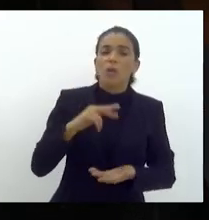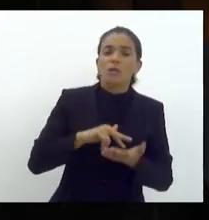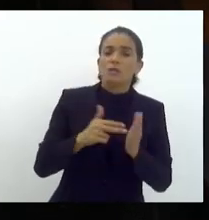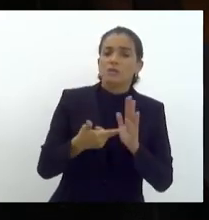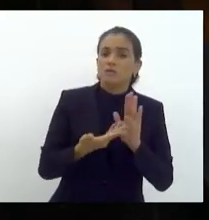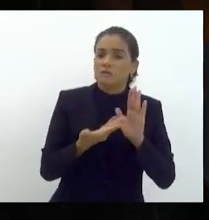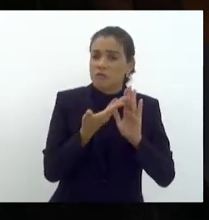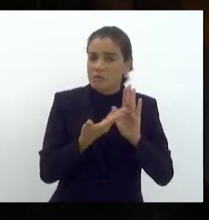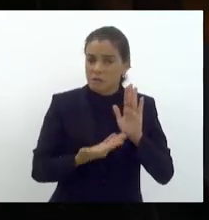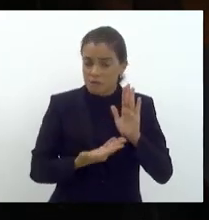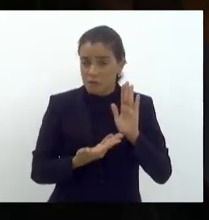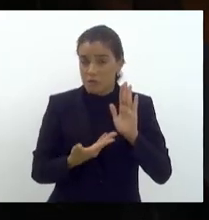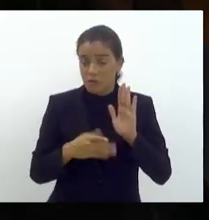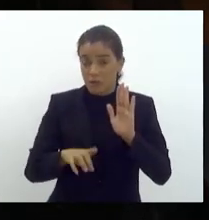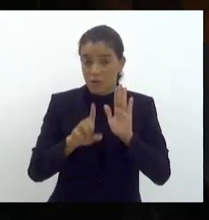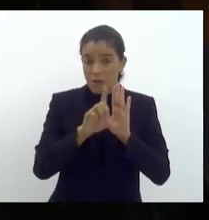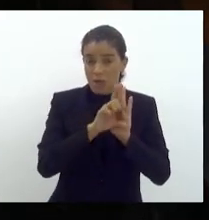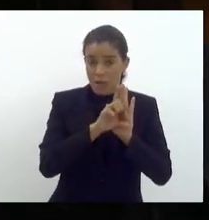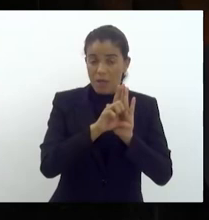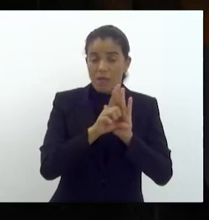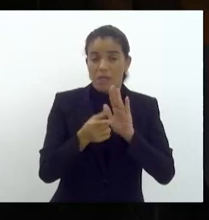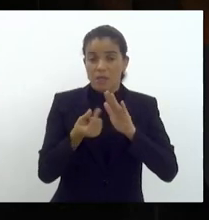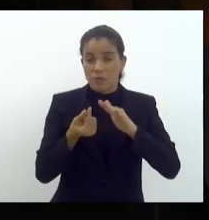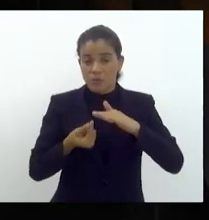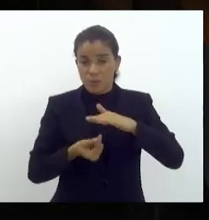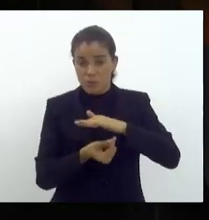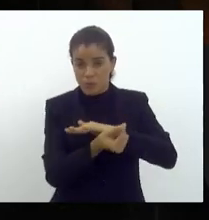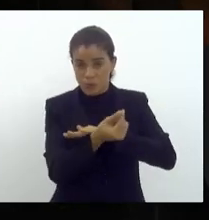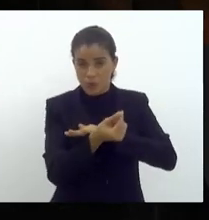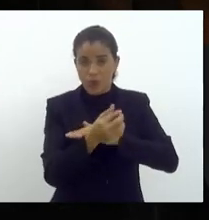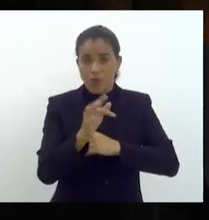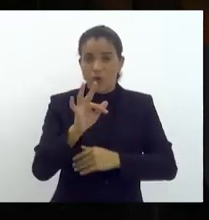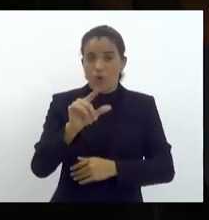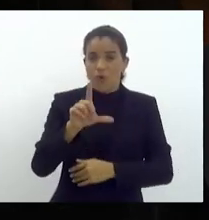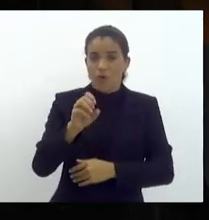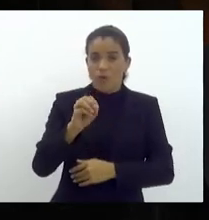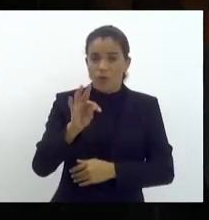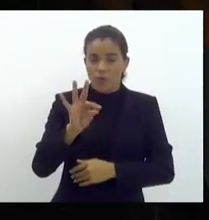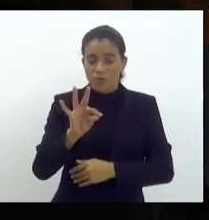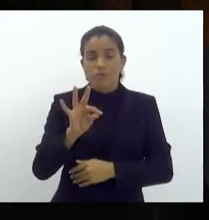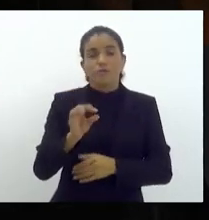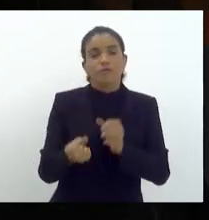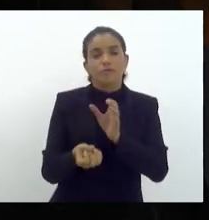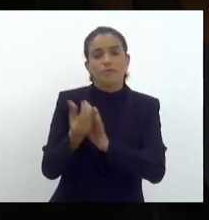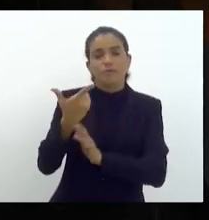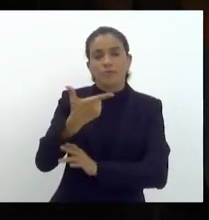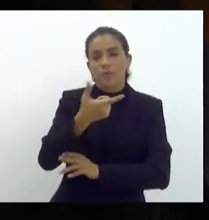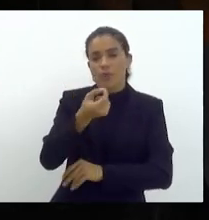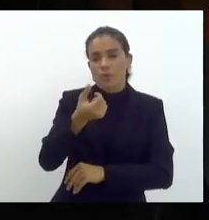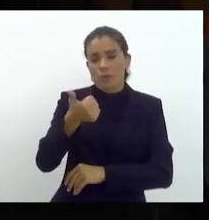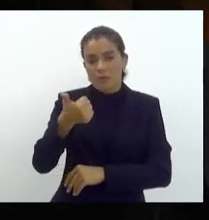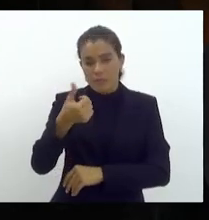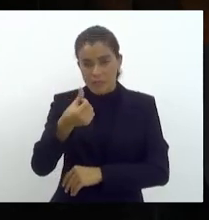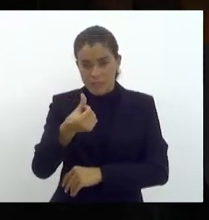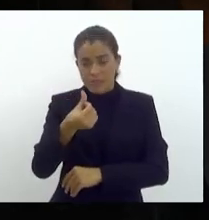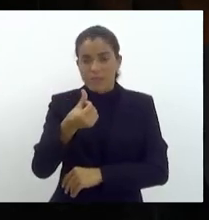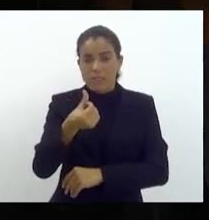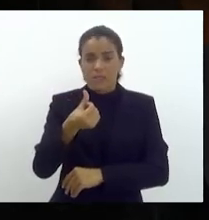isso a lei do fundo do forte que foi criado em 2016